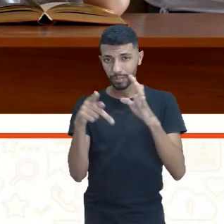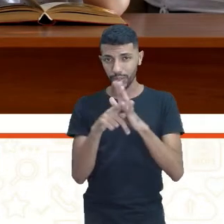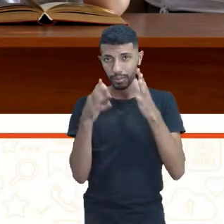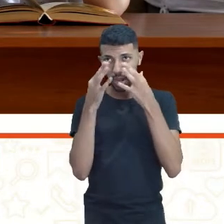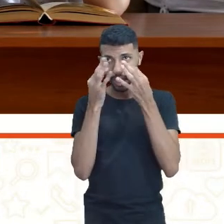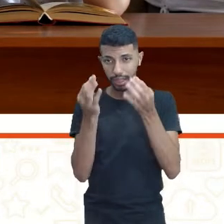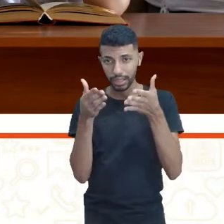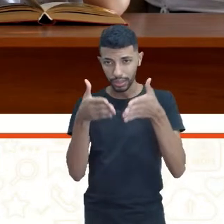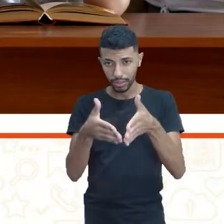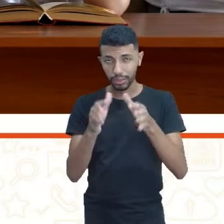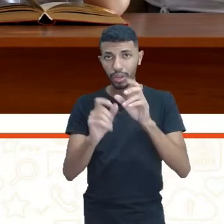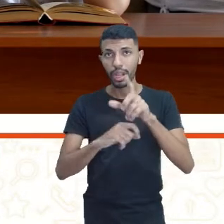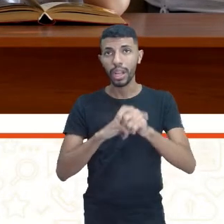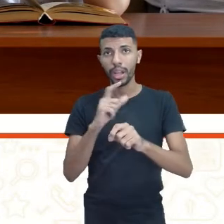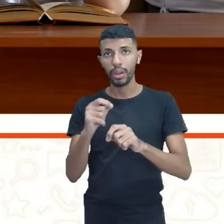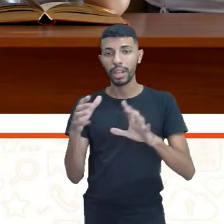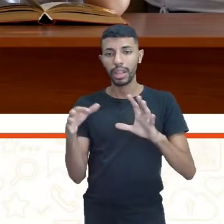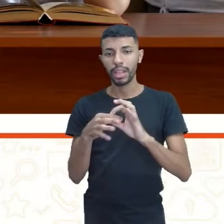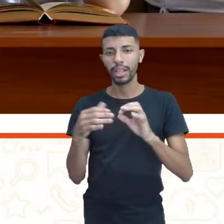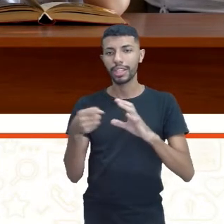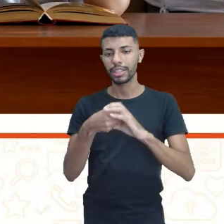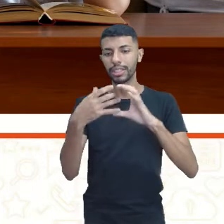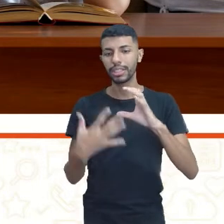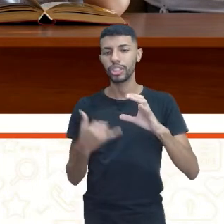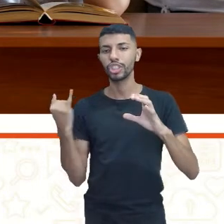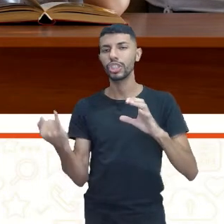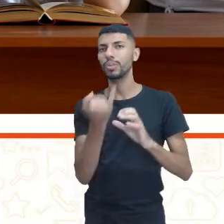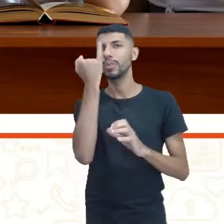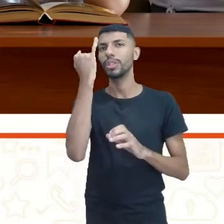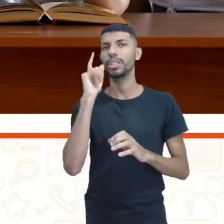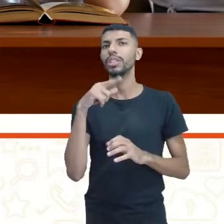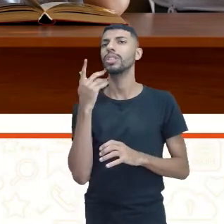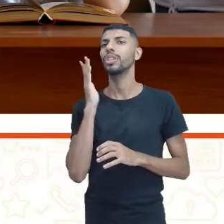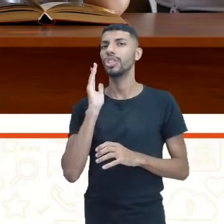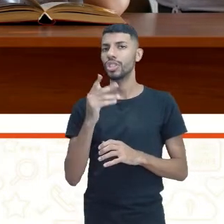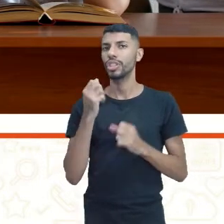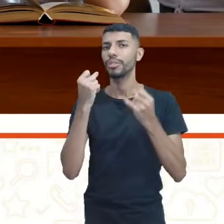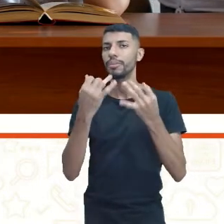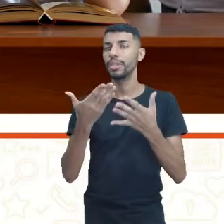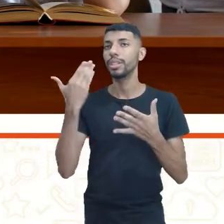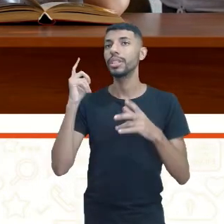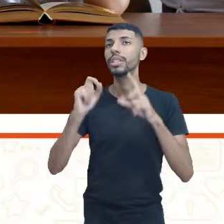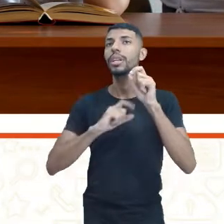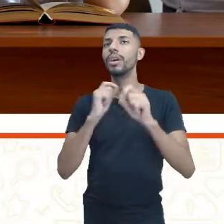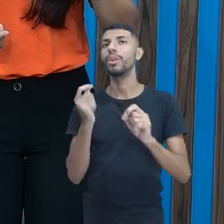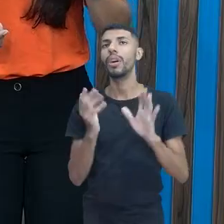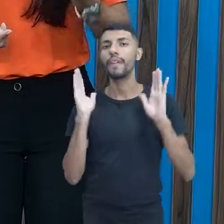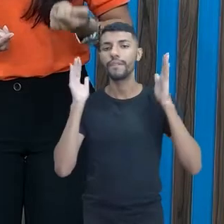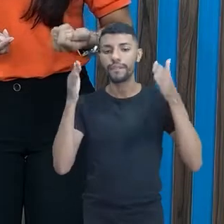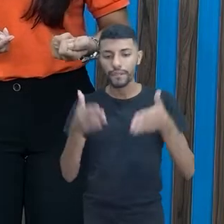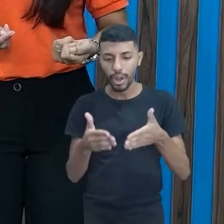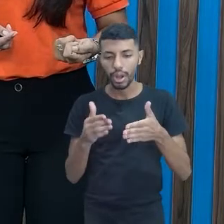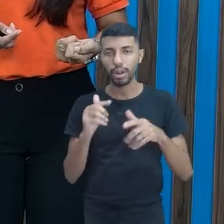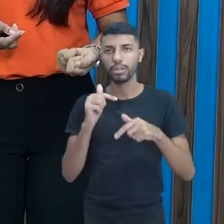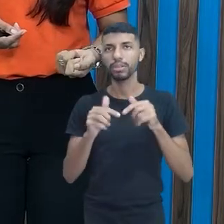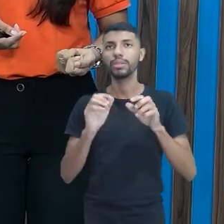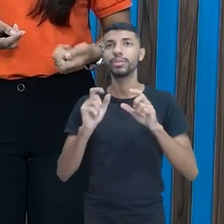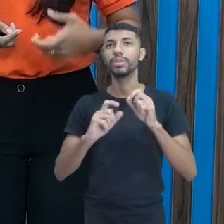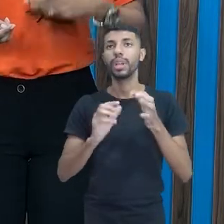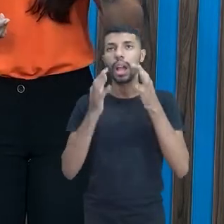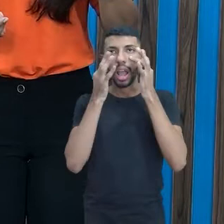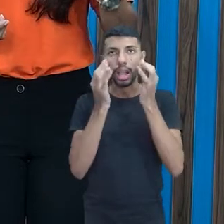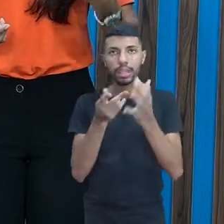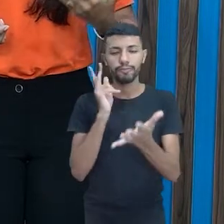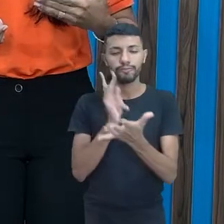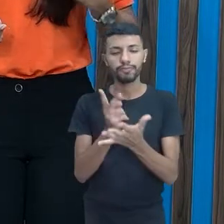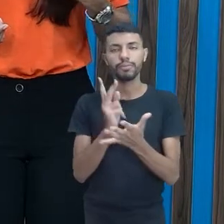de verdade em uma característica importante que a gente já falou lá no início, que é a manutenção do foco, a atenção sustentada. Então,